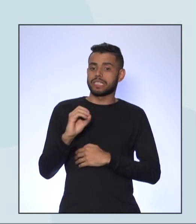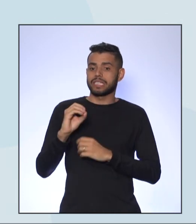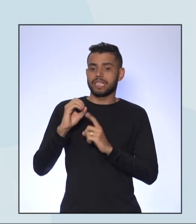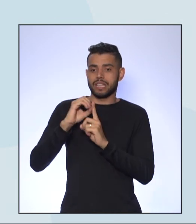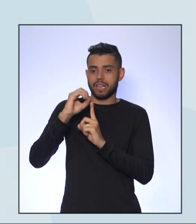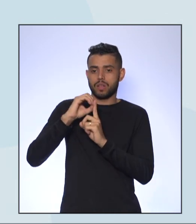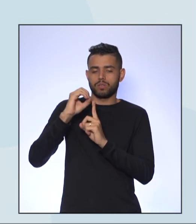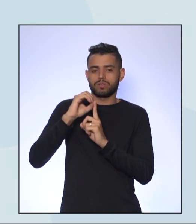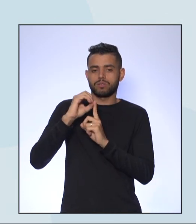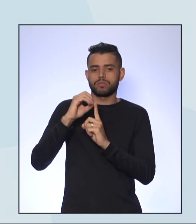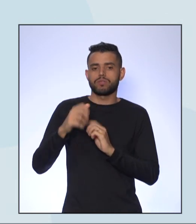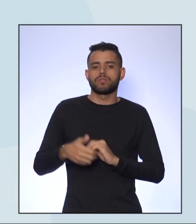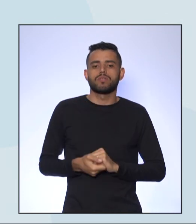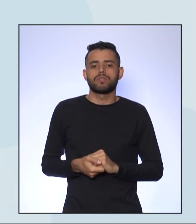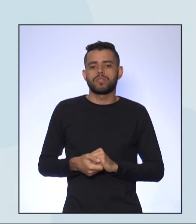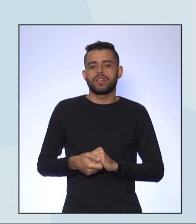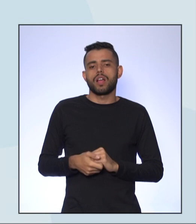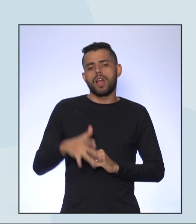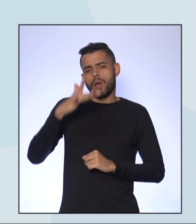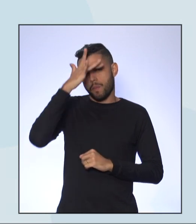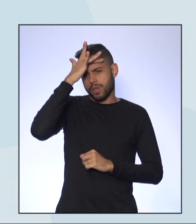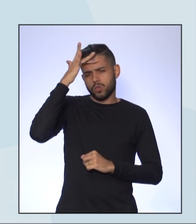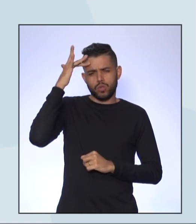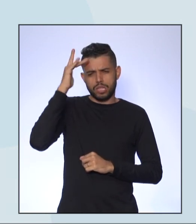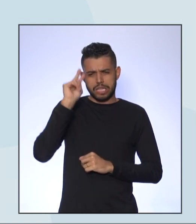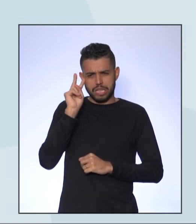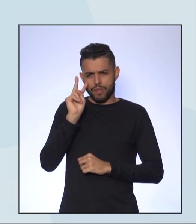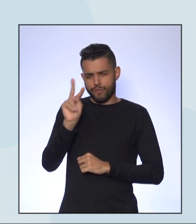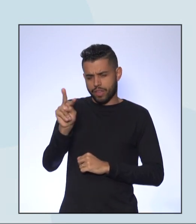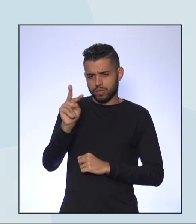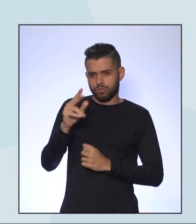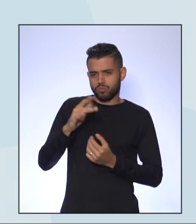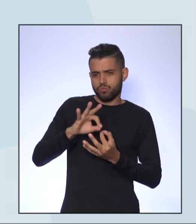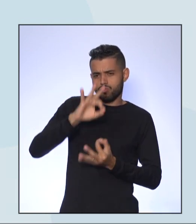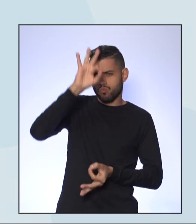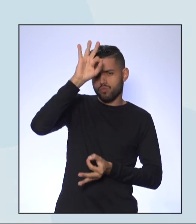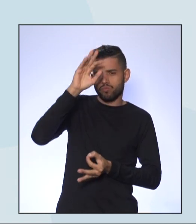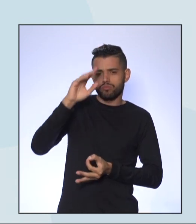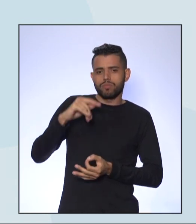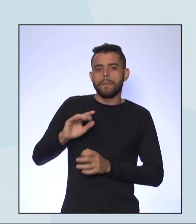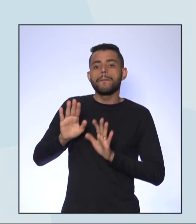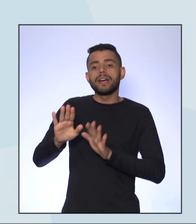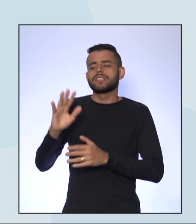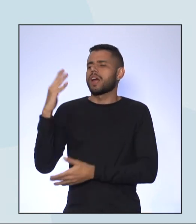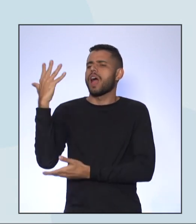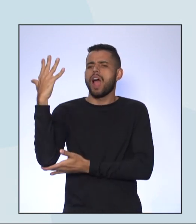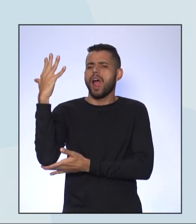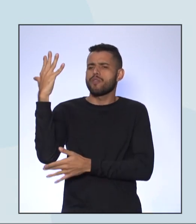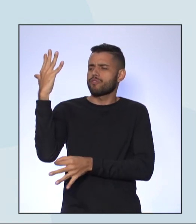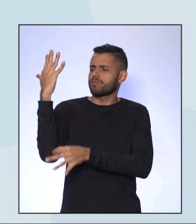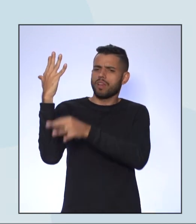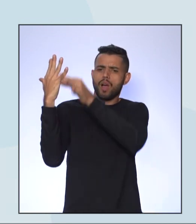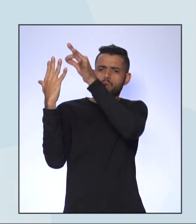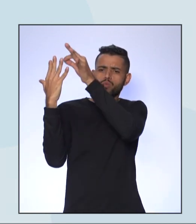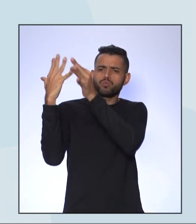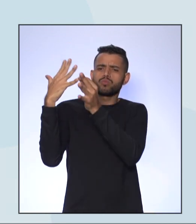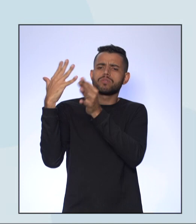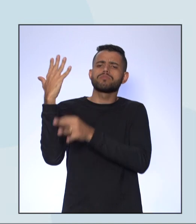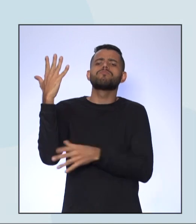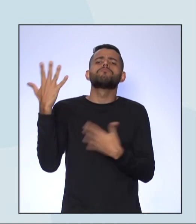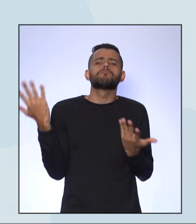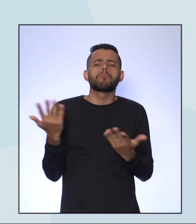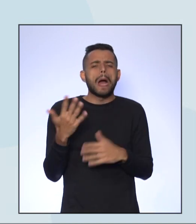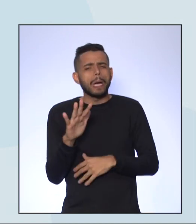pessoa que está visualizando, no caso, né? Qual será a altura da árvore aproximadamente, tá